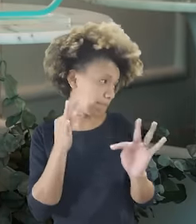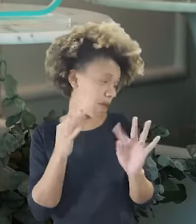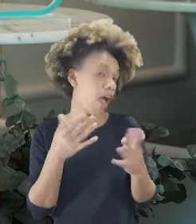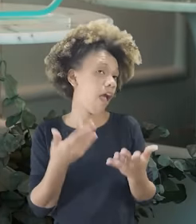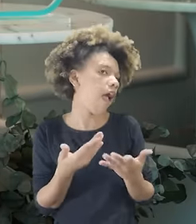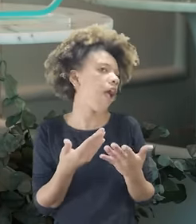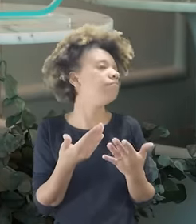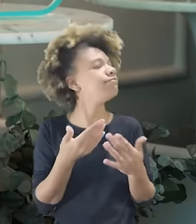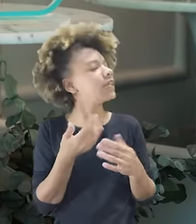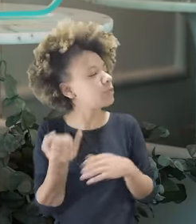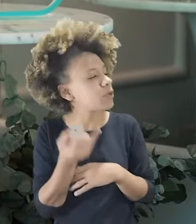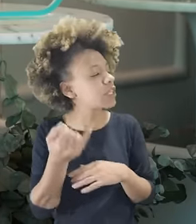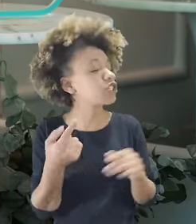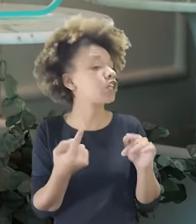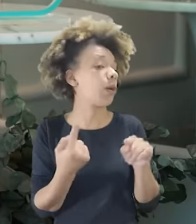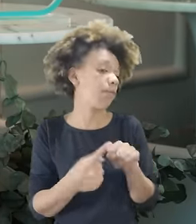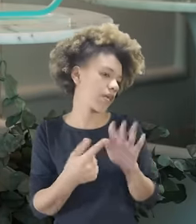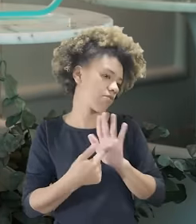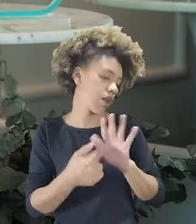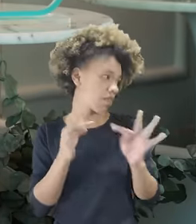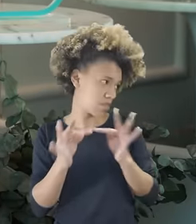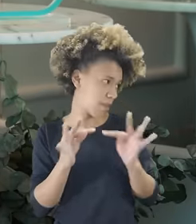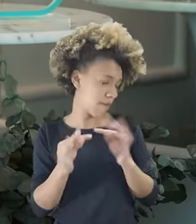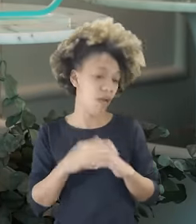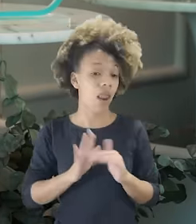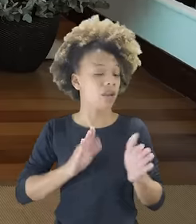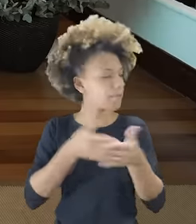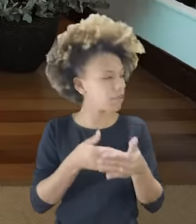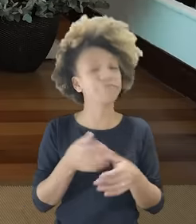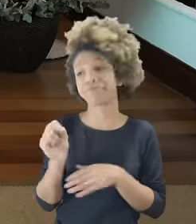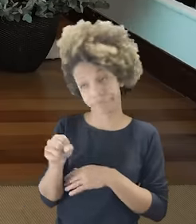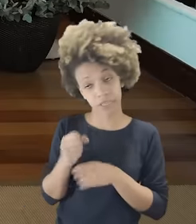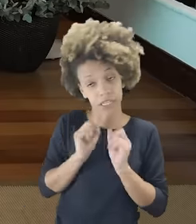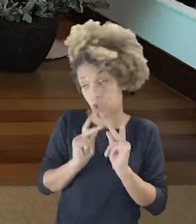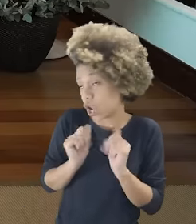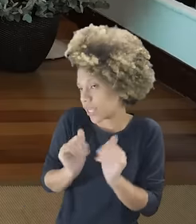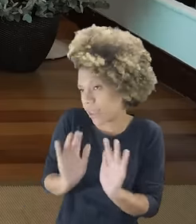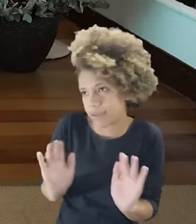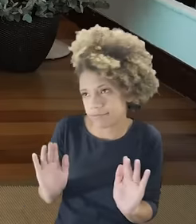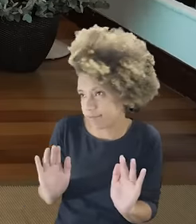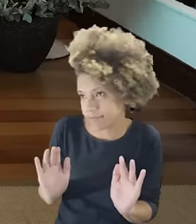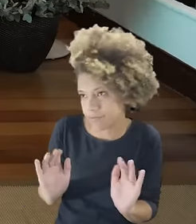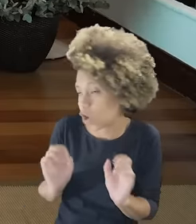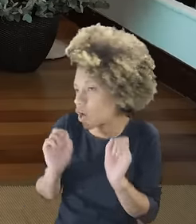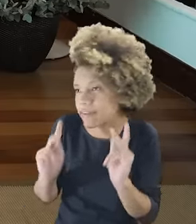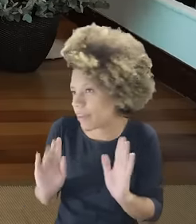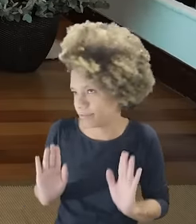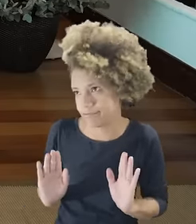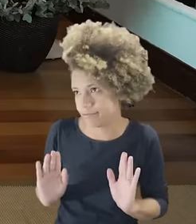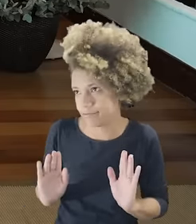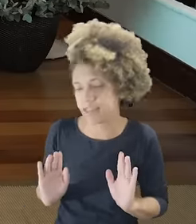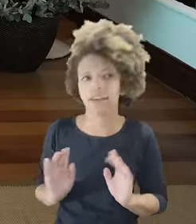porque é quase como você deixando claro para pessoa que ela é limitada e tá tudo bem E tá tudo bem